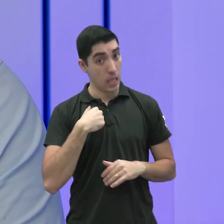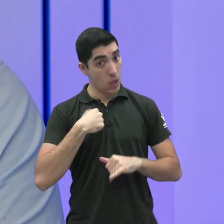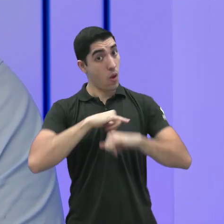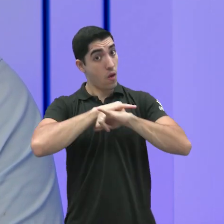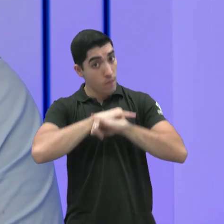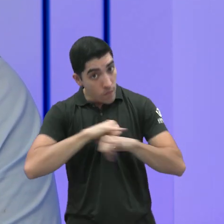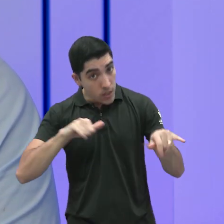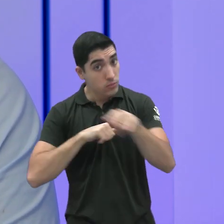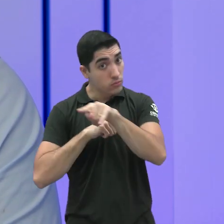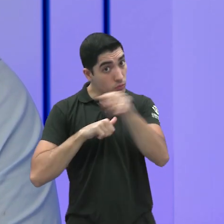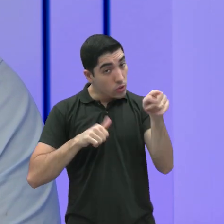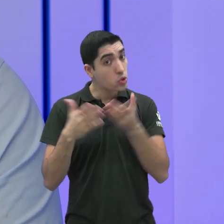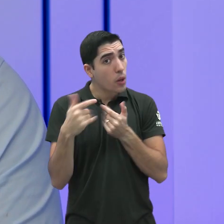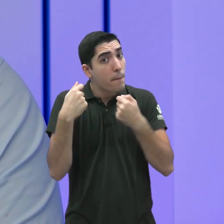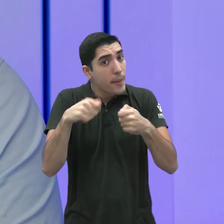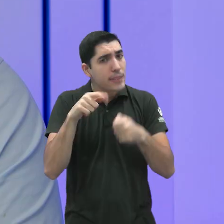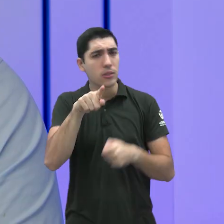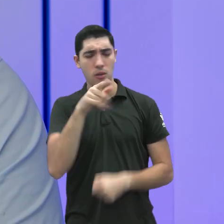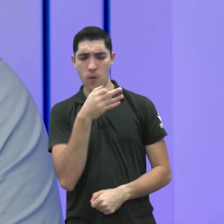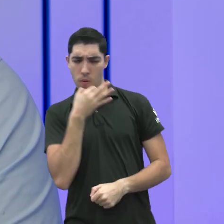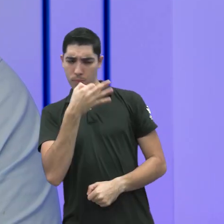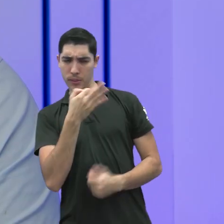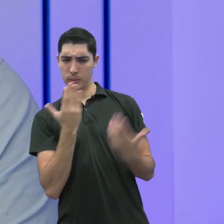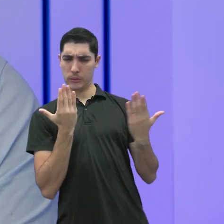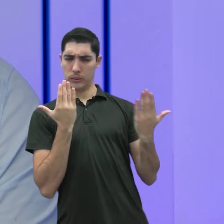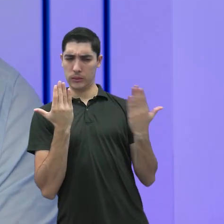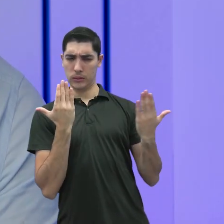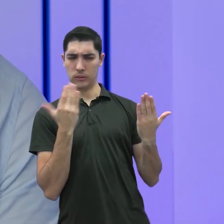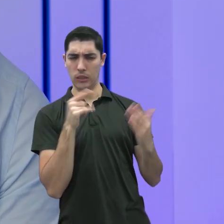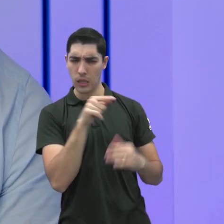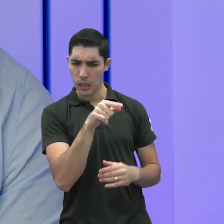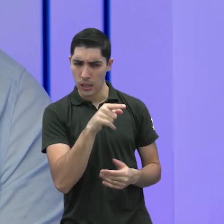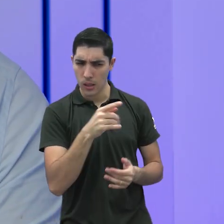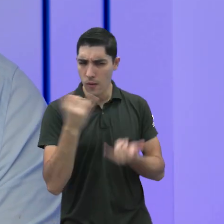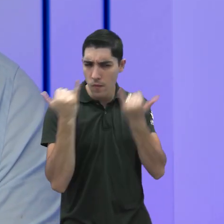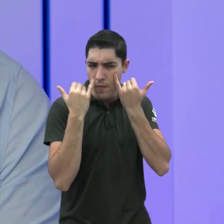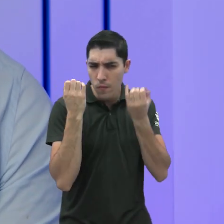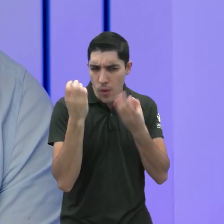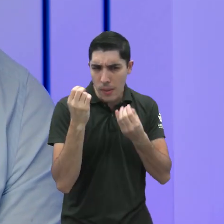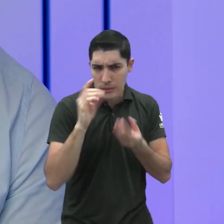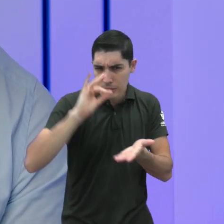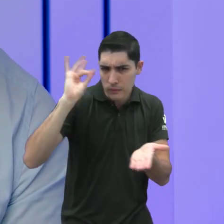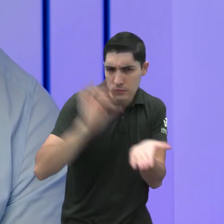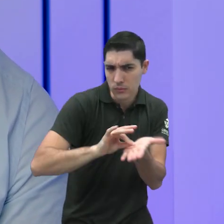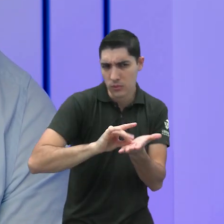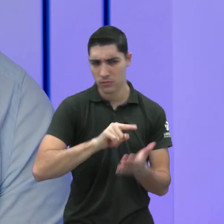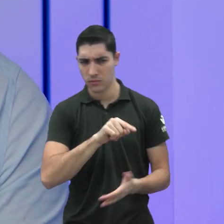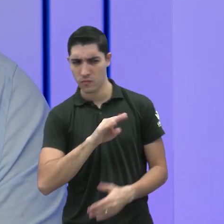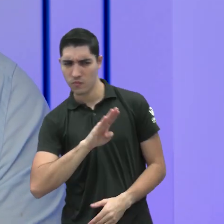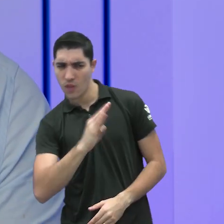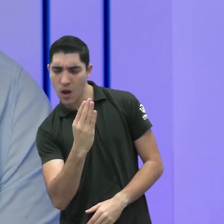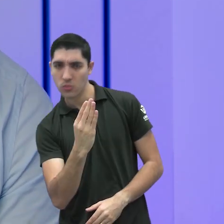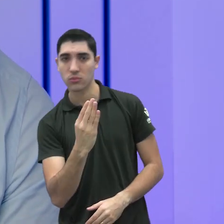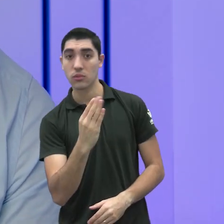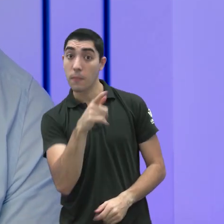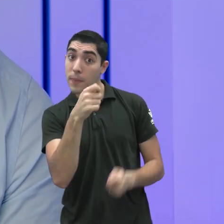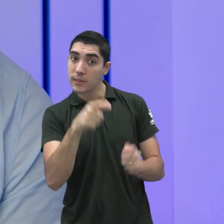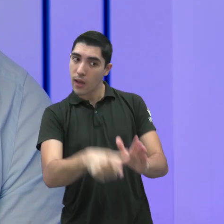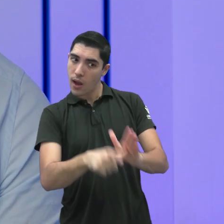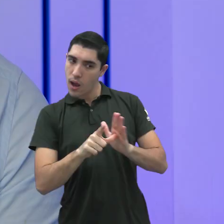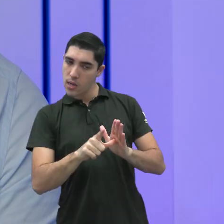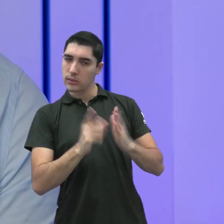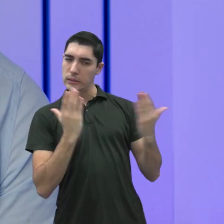faço esse apelo, né, a toda a juventude de ter o senso crítico e ver da onde vem aquela informação, se realmente é